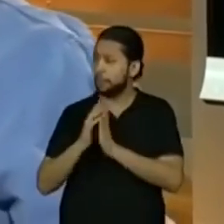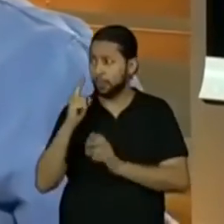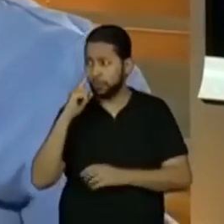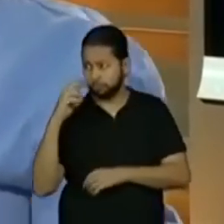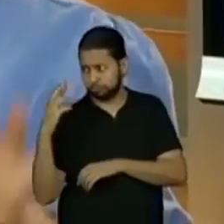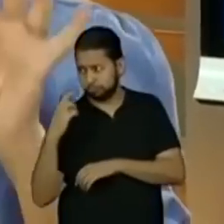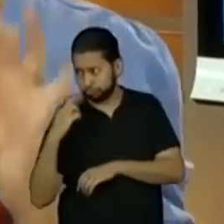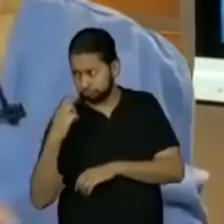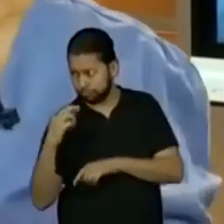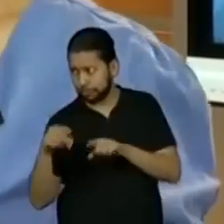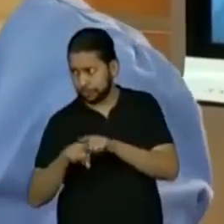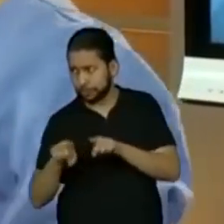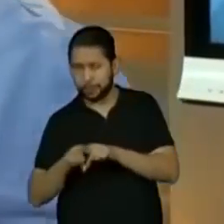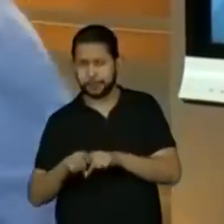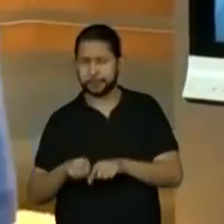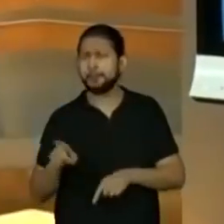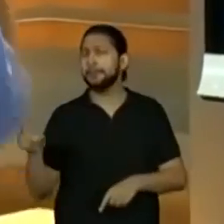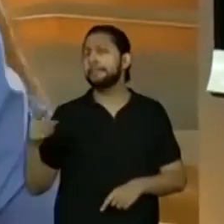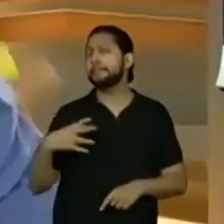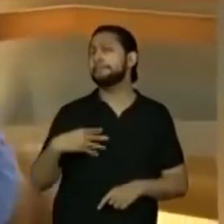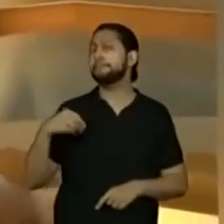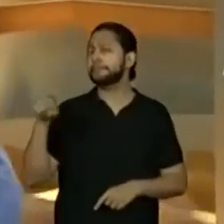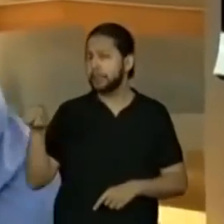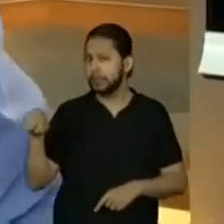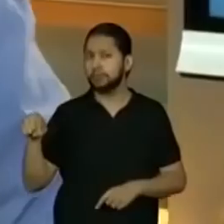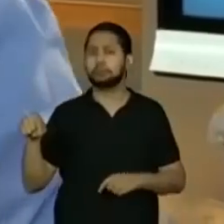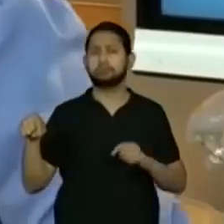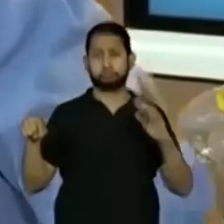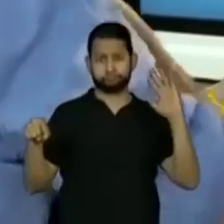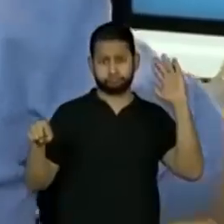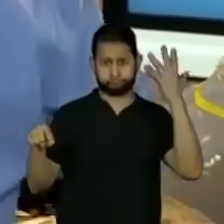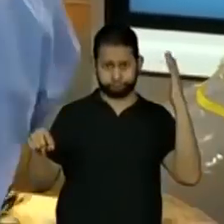as maçãs. O filho mais velho, então, foi até